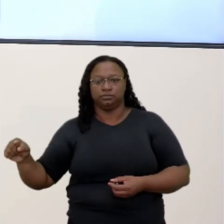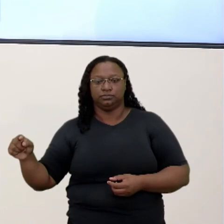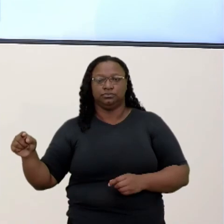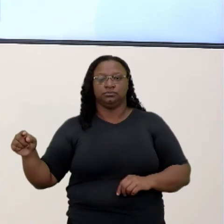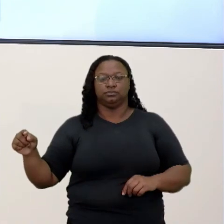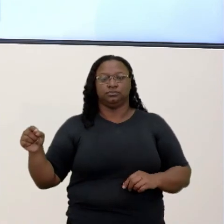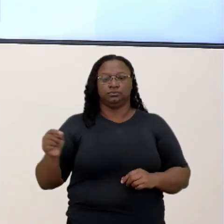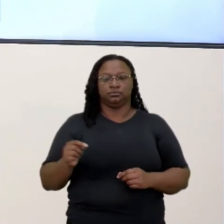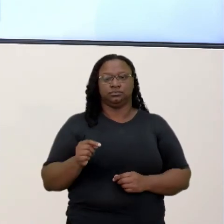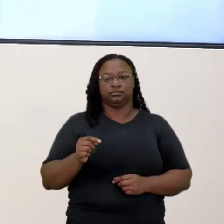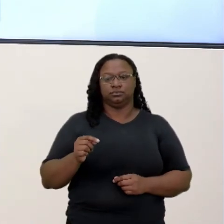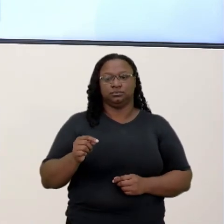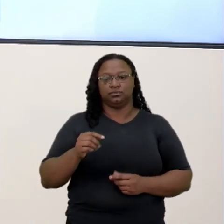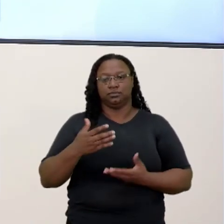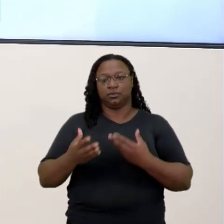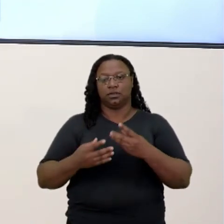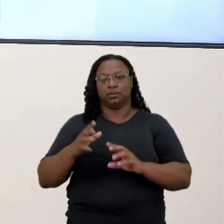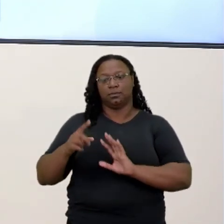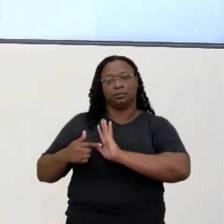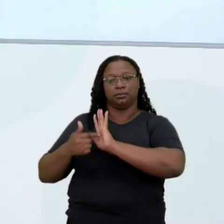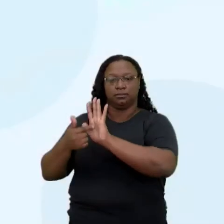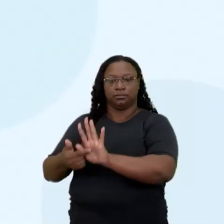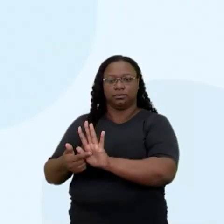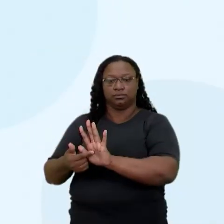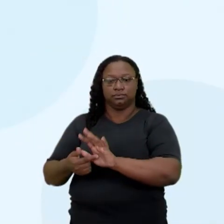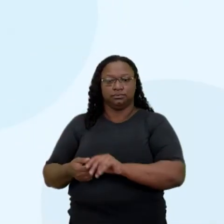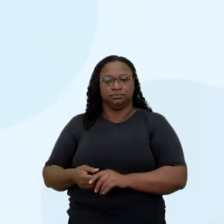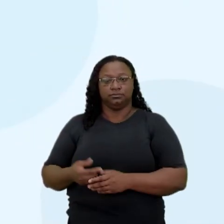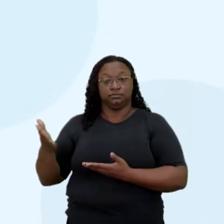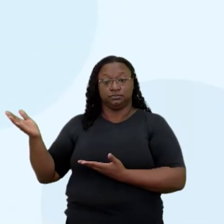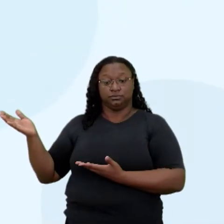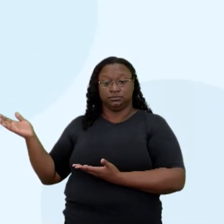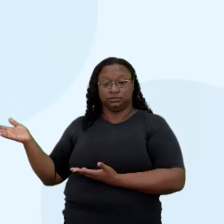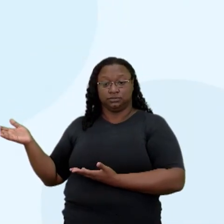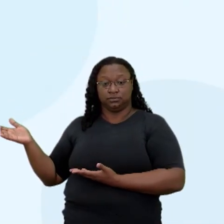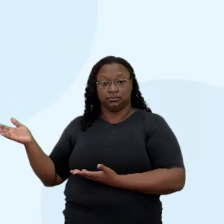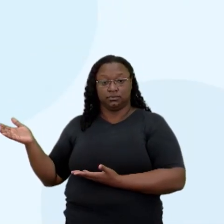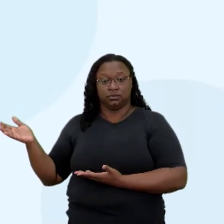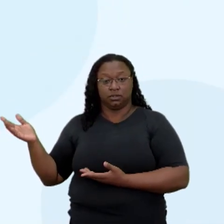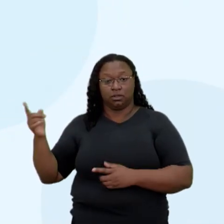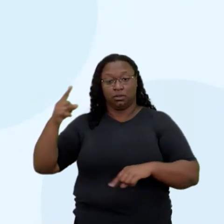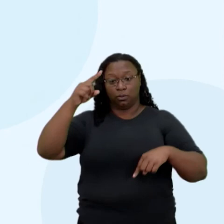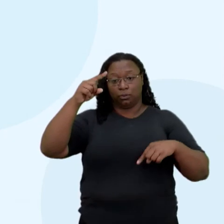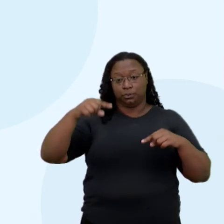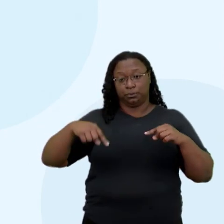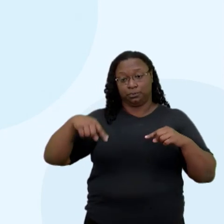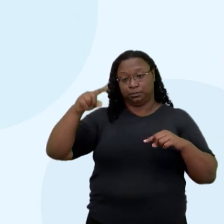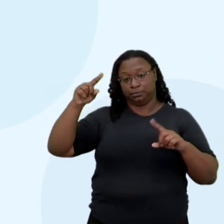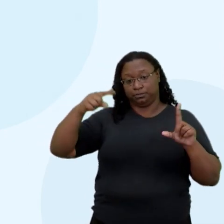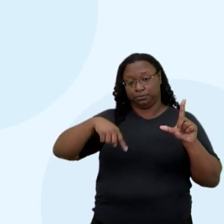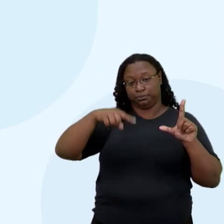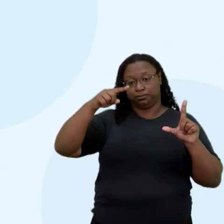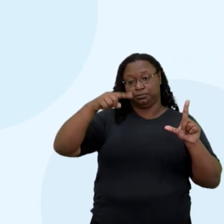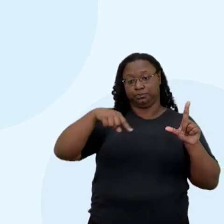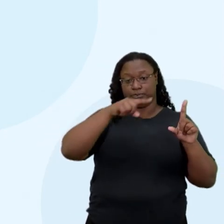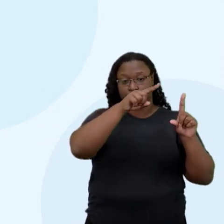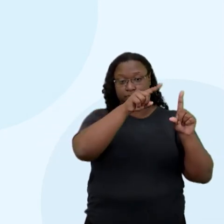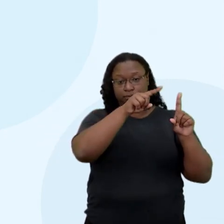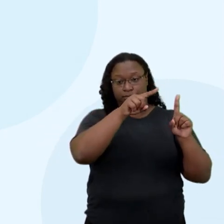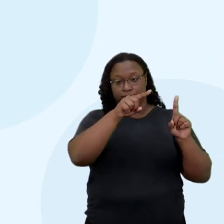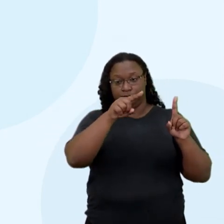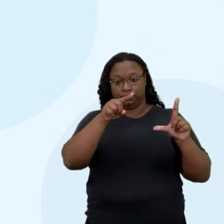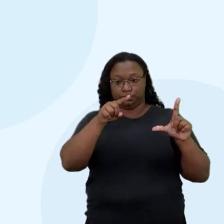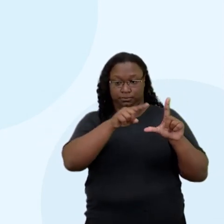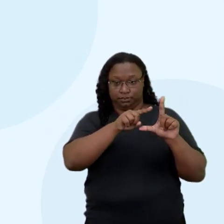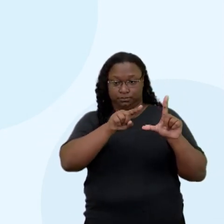regressão linear simples. E aí o que acontece? Veja a dispersão desses pontos. E aí, veja, que números são esses, professor Osmar?